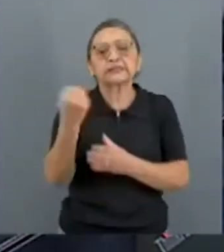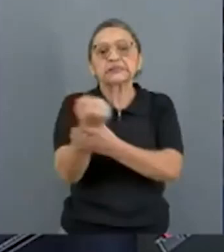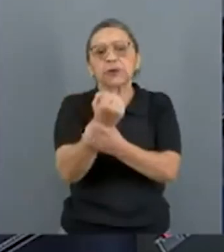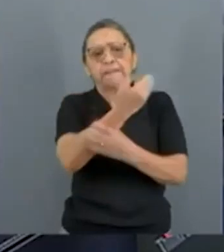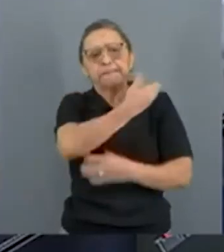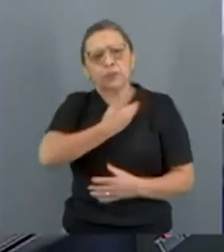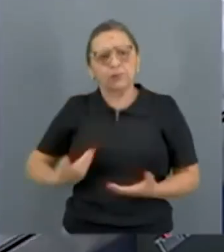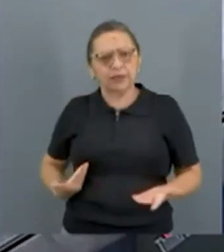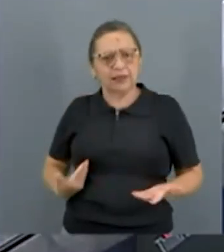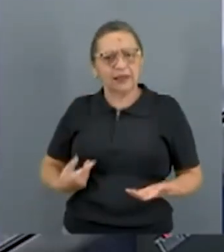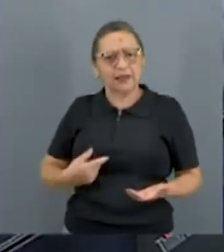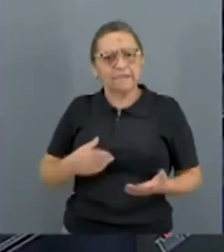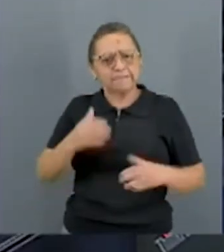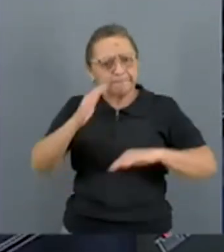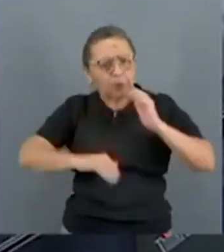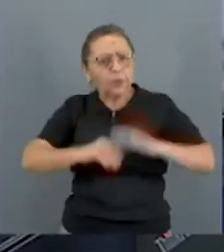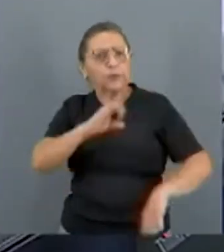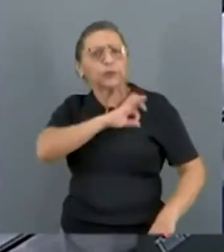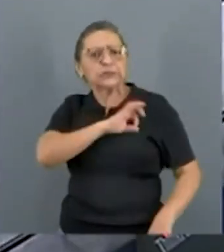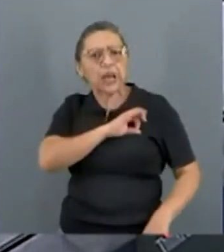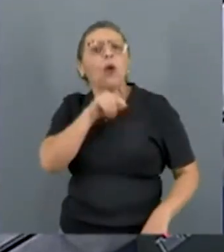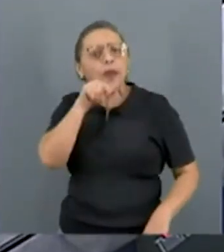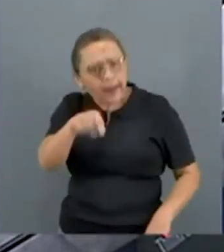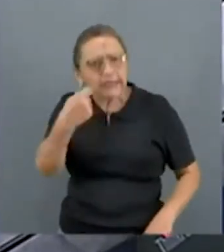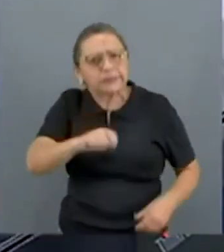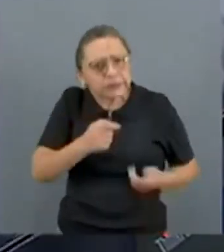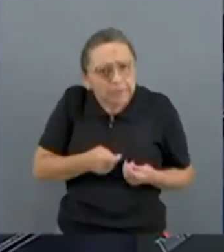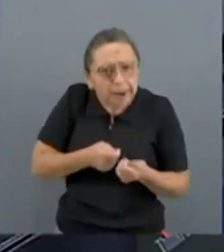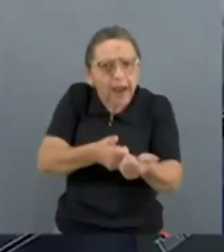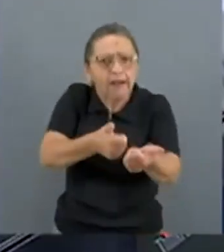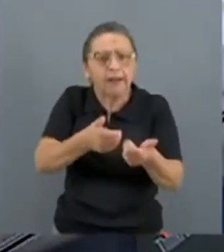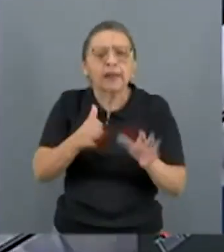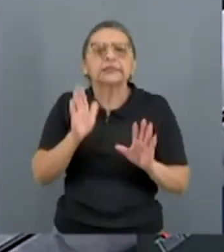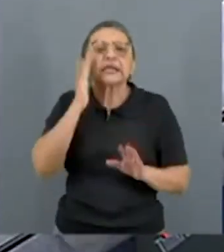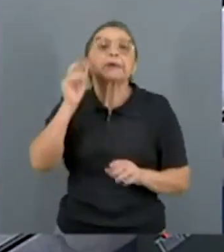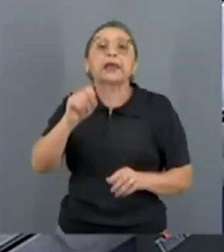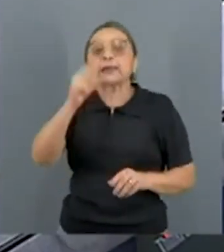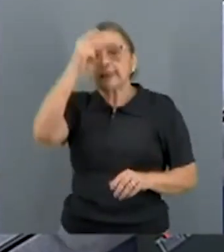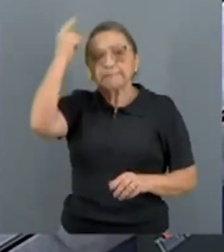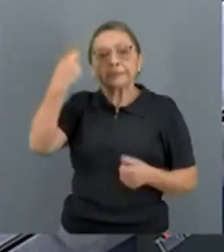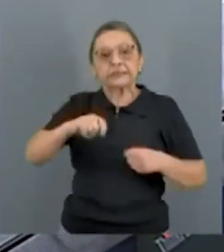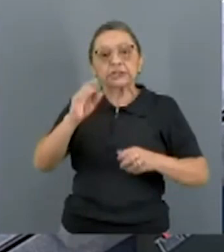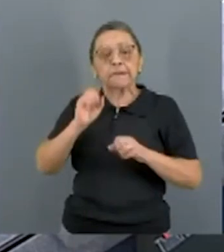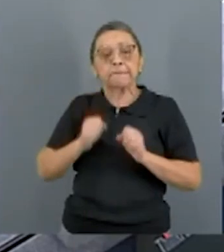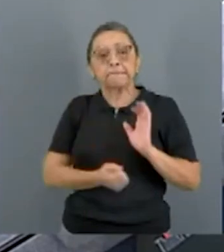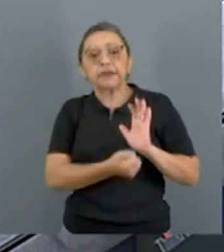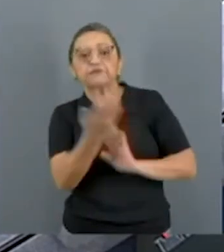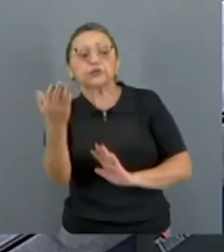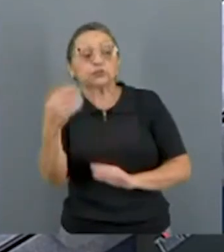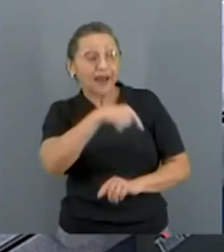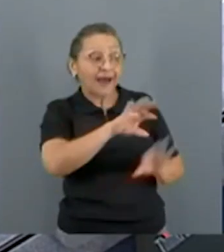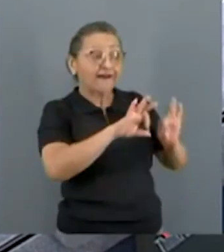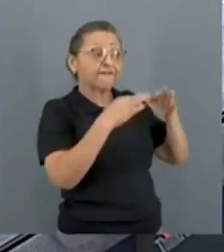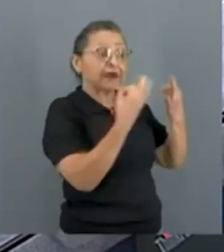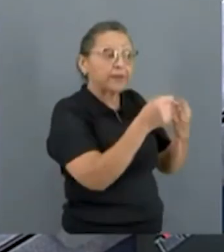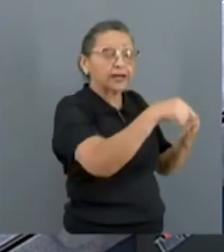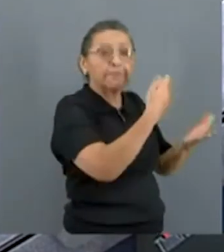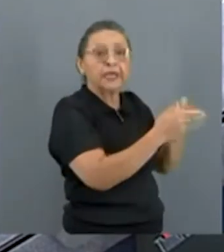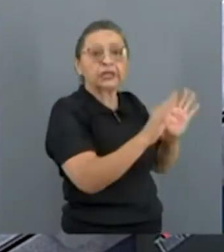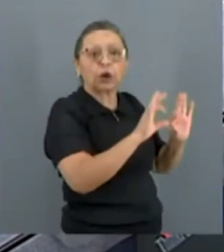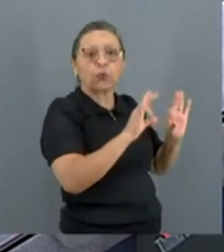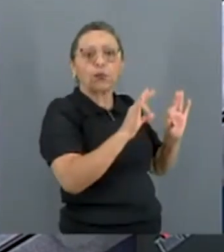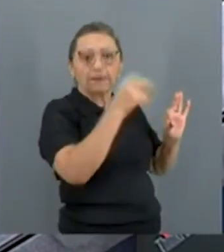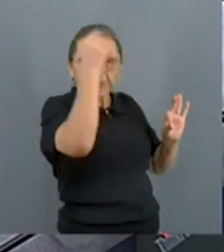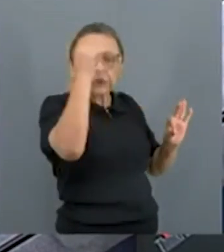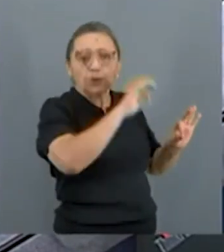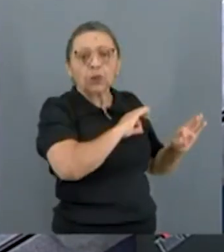para os policiais militares. E eles sim precisam de benefício. Sabe quem precisa de benefício? A família da vítima. Lá em Belo Horizonte, lá o